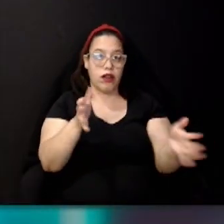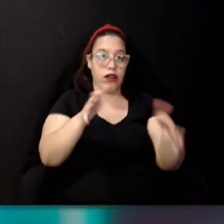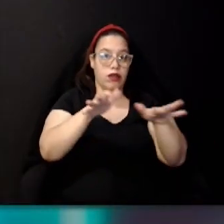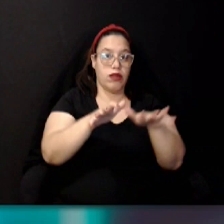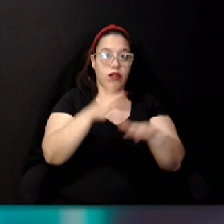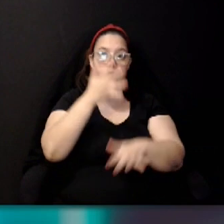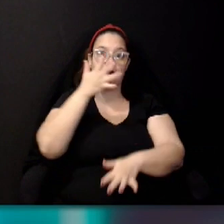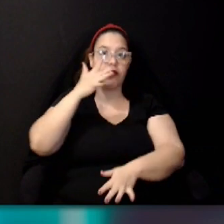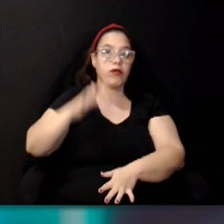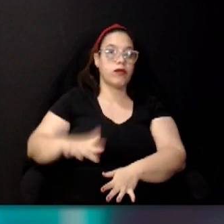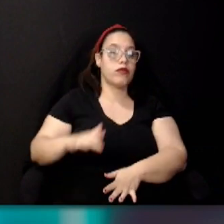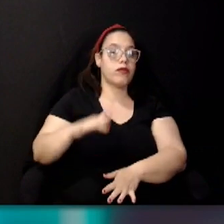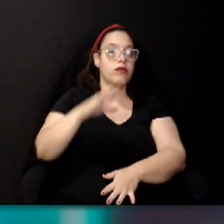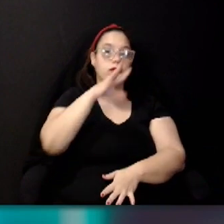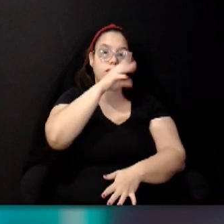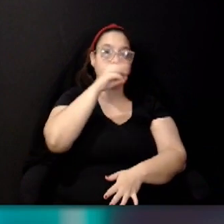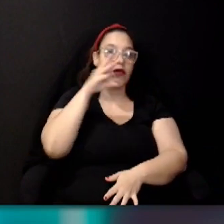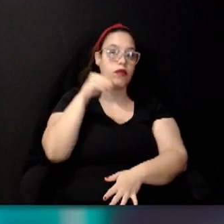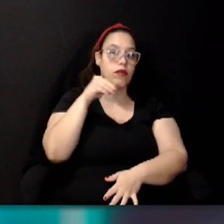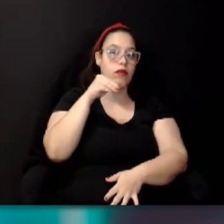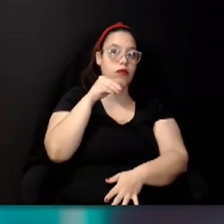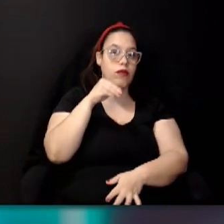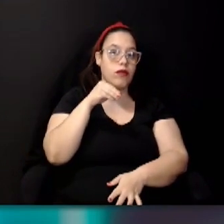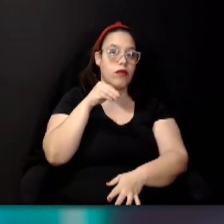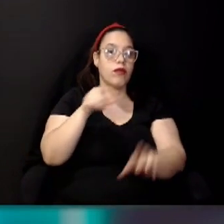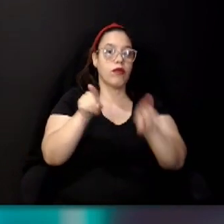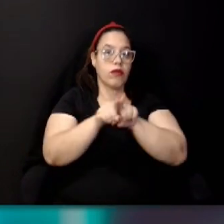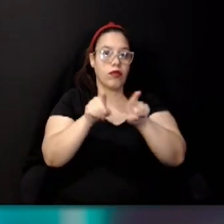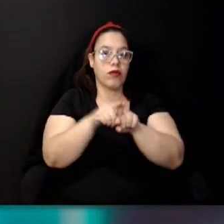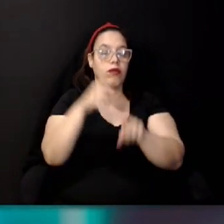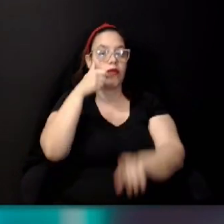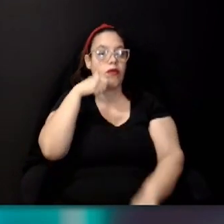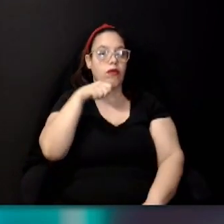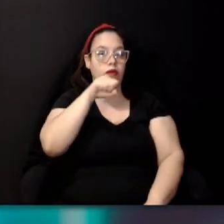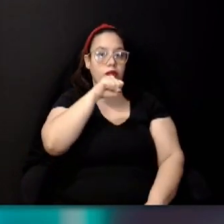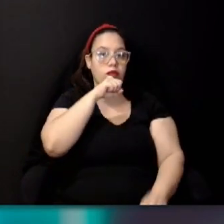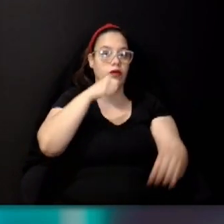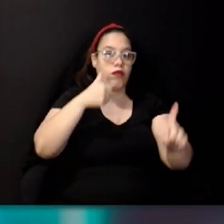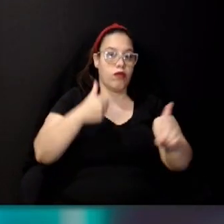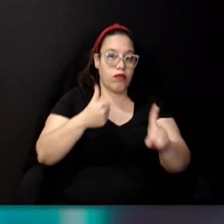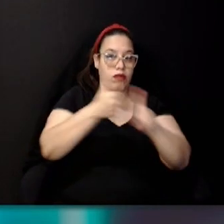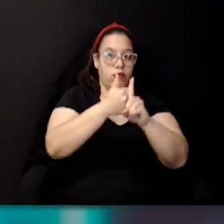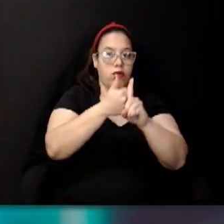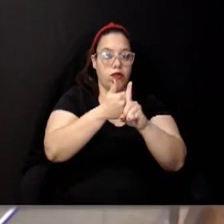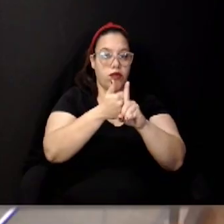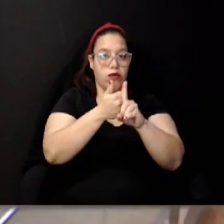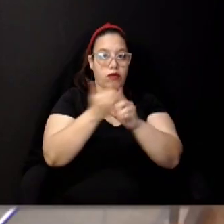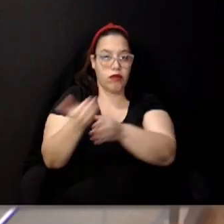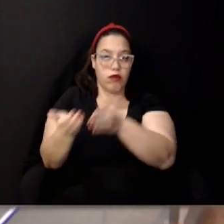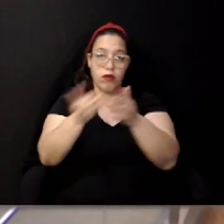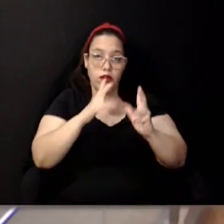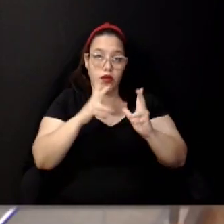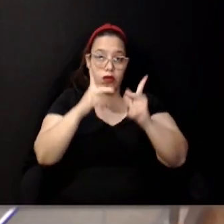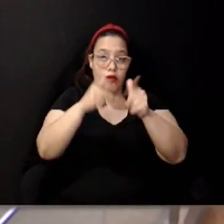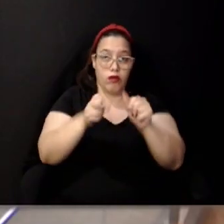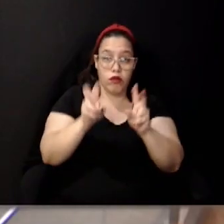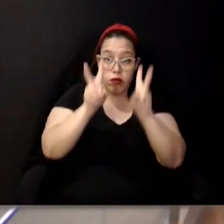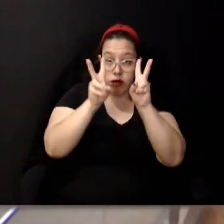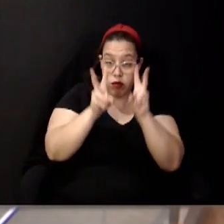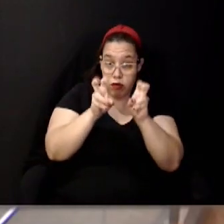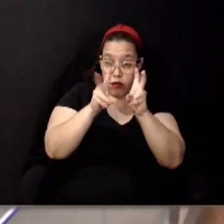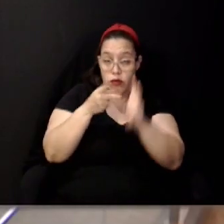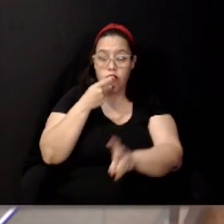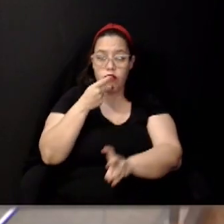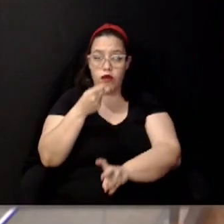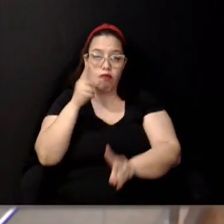ao Adolescente, e também mãe atípica, trouxe uma abordagem geral sobre o tema. Ela falou a respeito